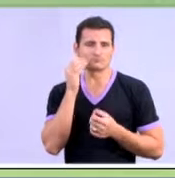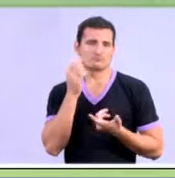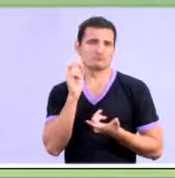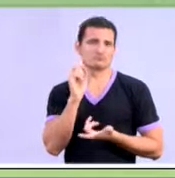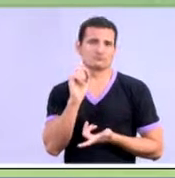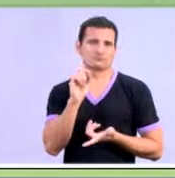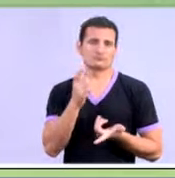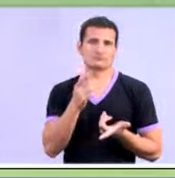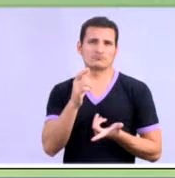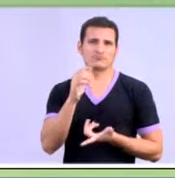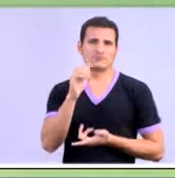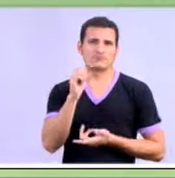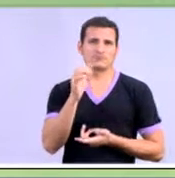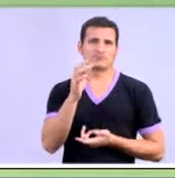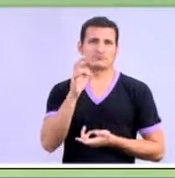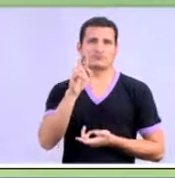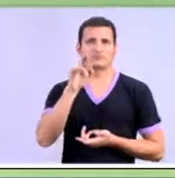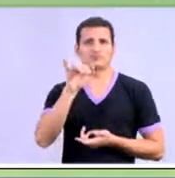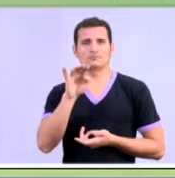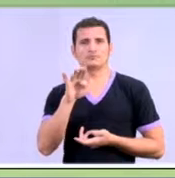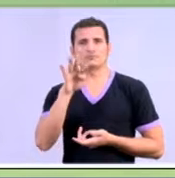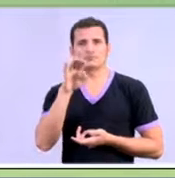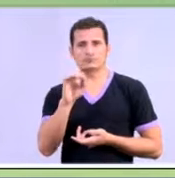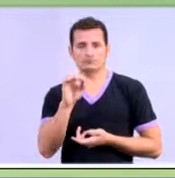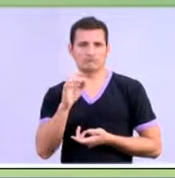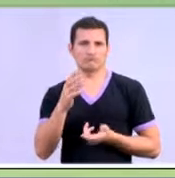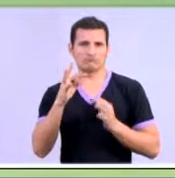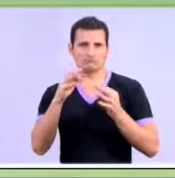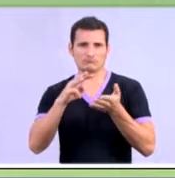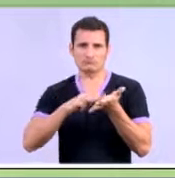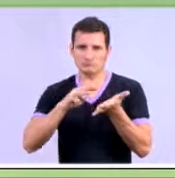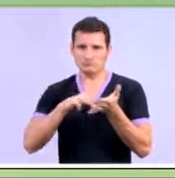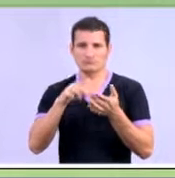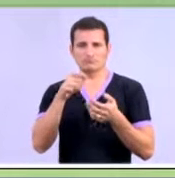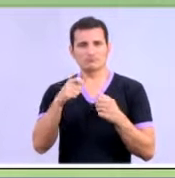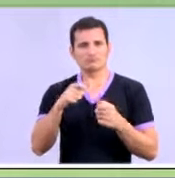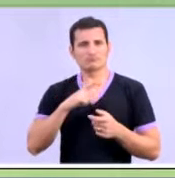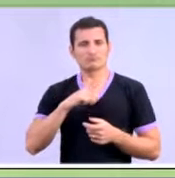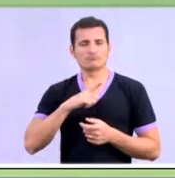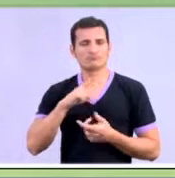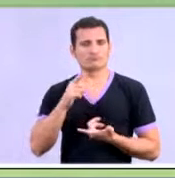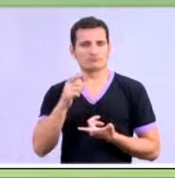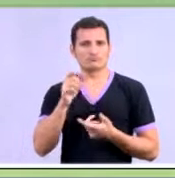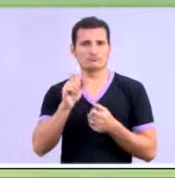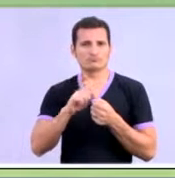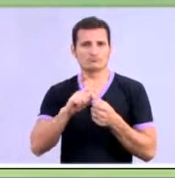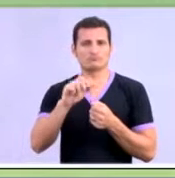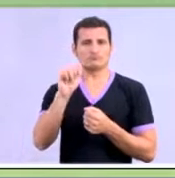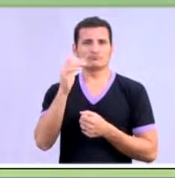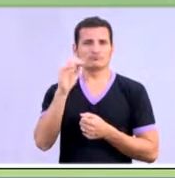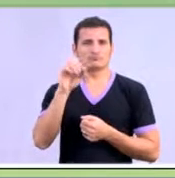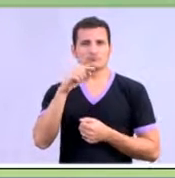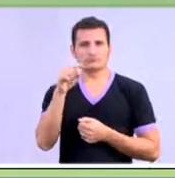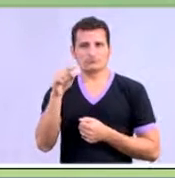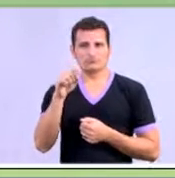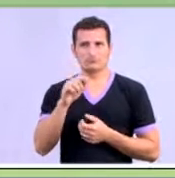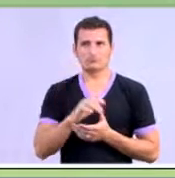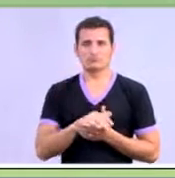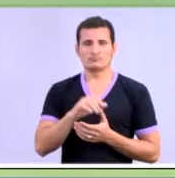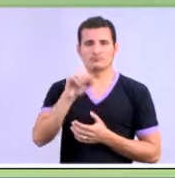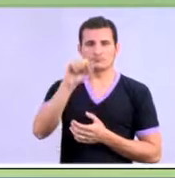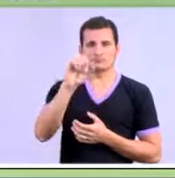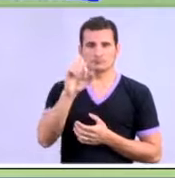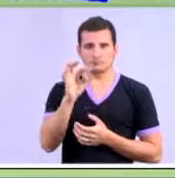porque, como falei, todo método tem que executar uma ação. E a ação do set, é